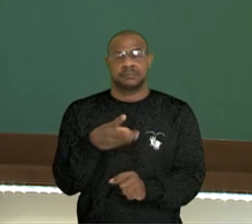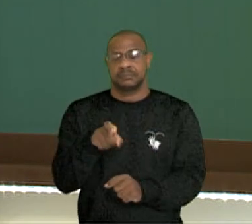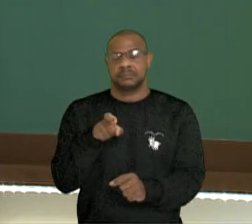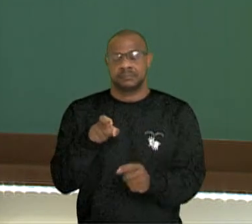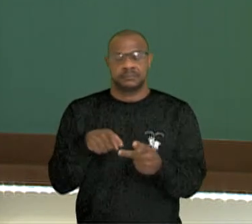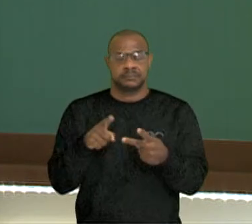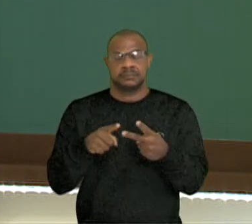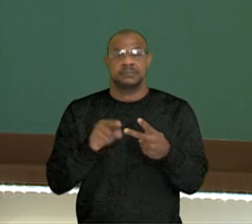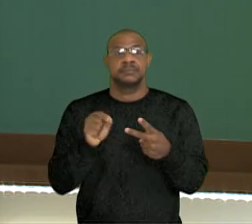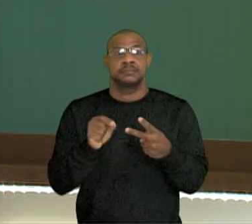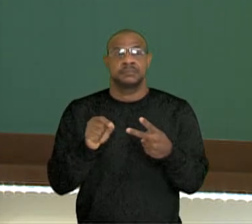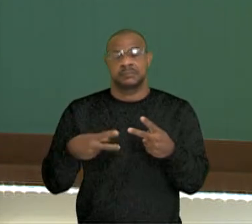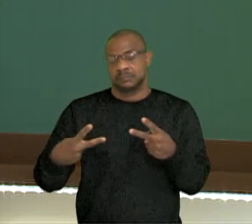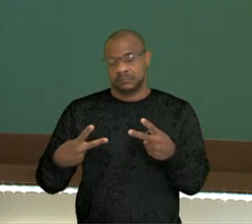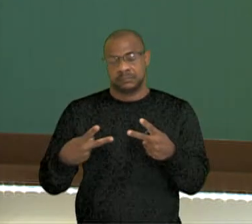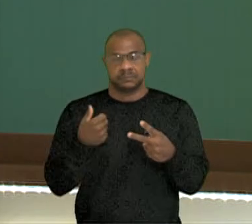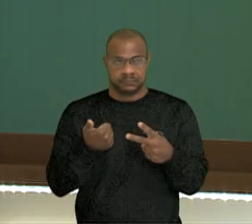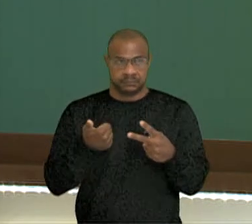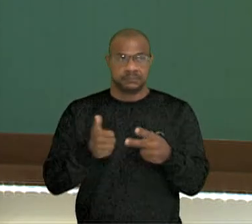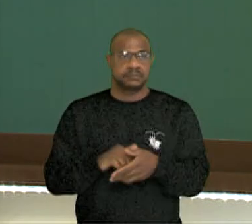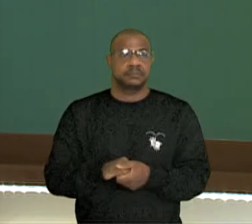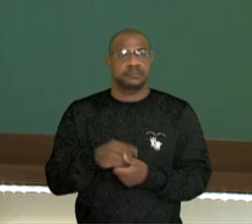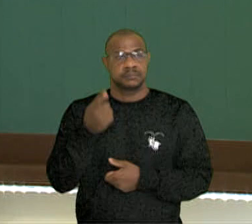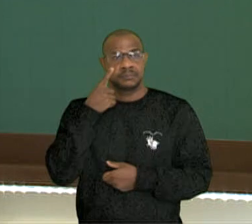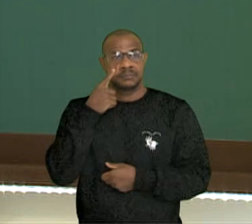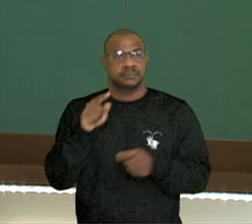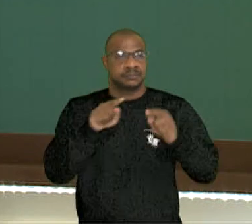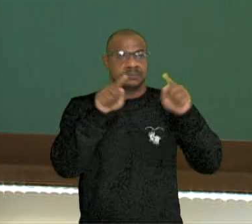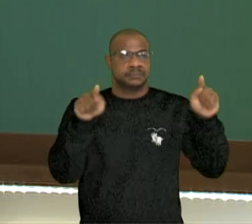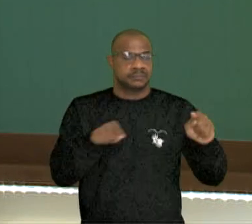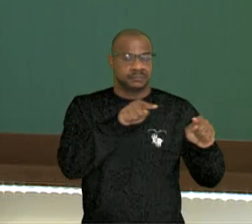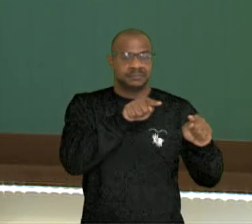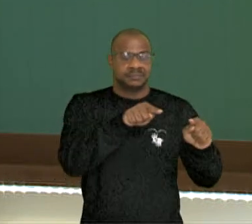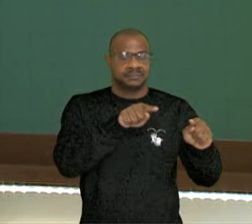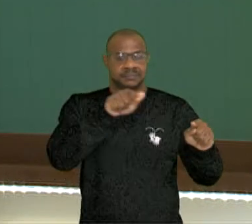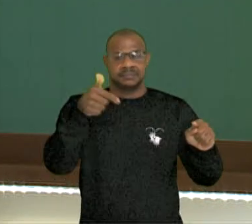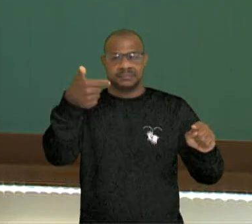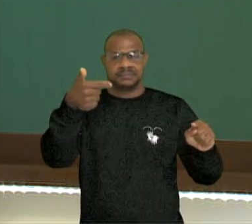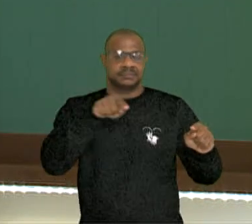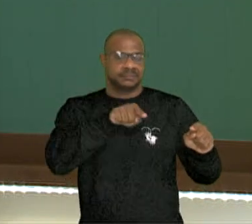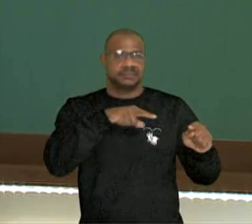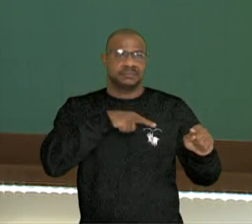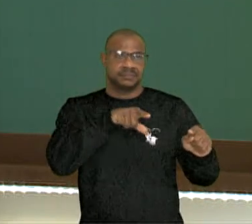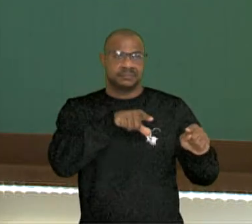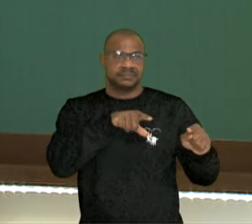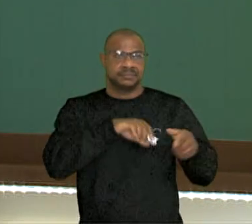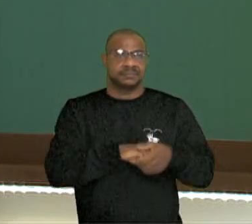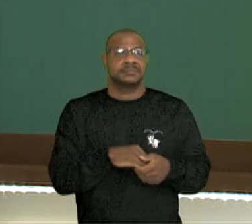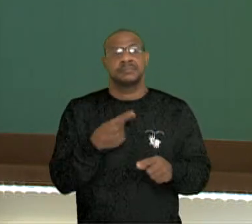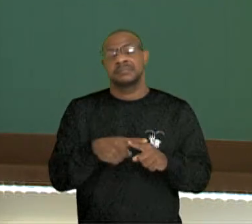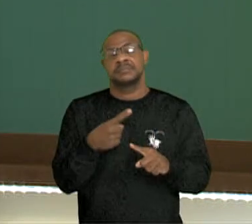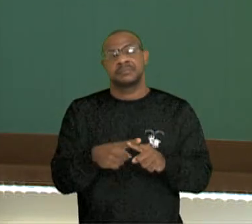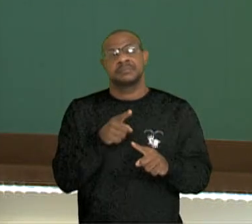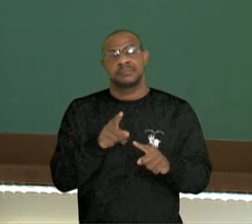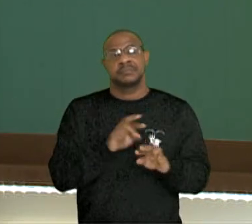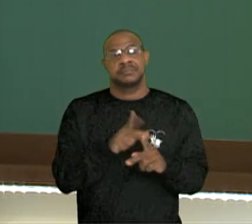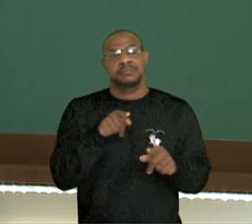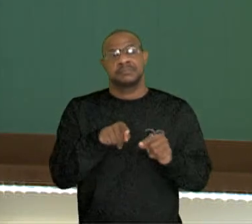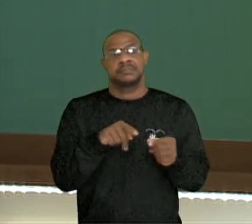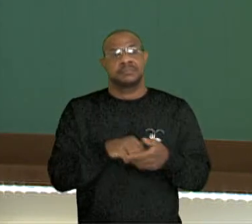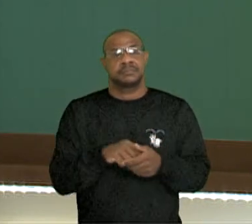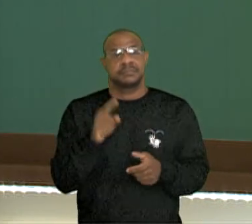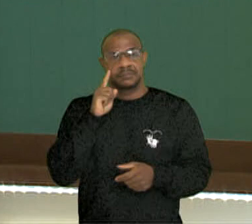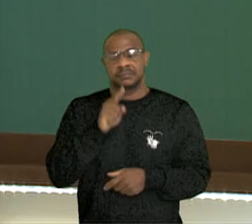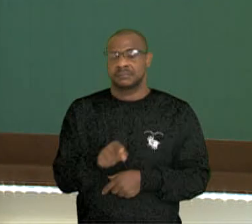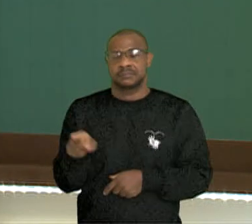isso. E o segundo é 2. Veja que se trata do quadrado da diferença nesse caso. Por quê, professora? Aqui no